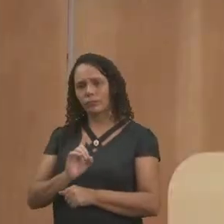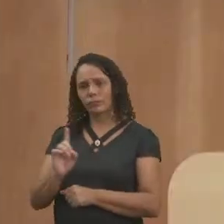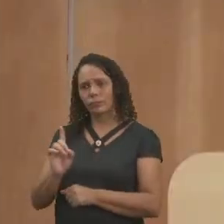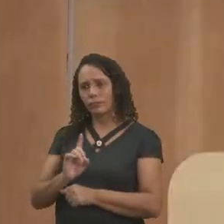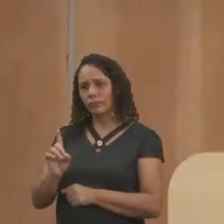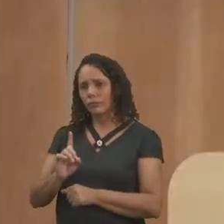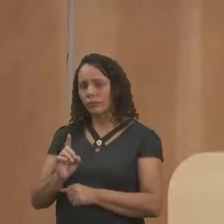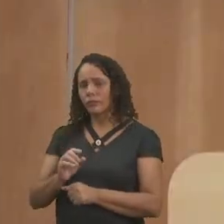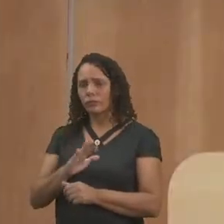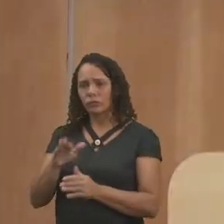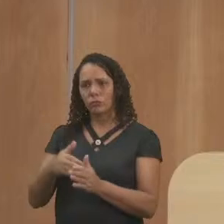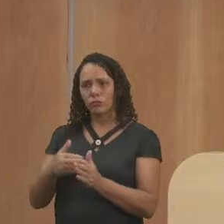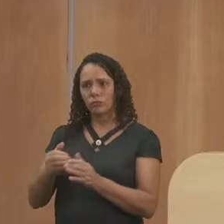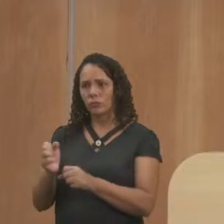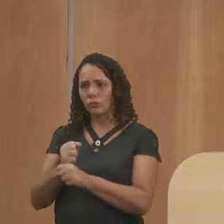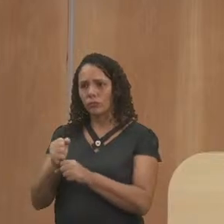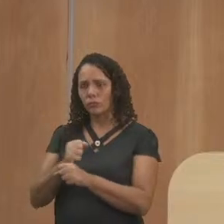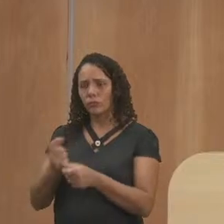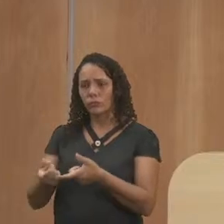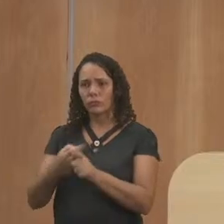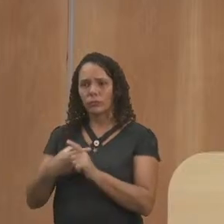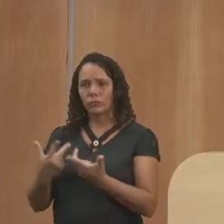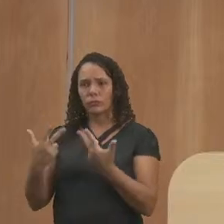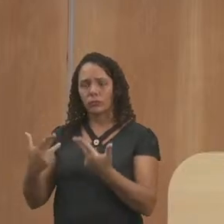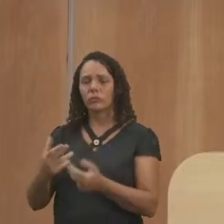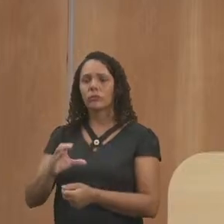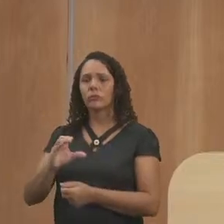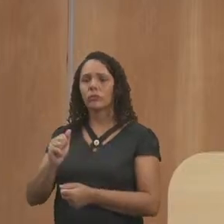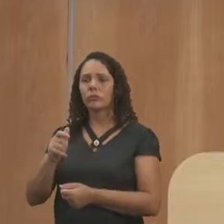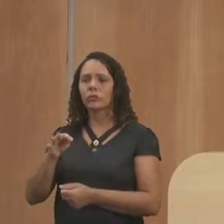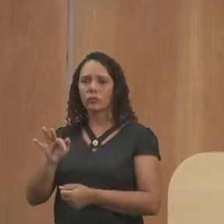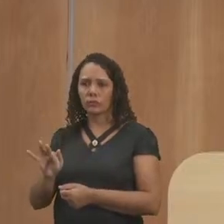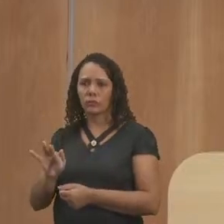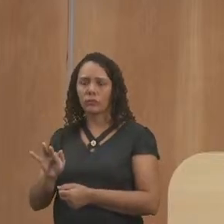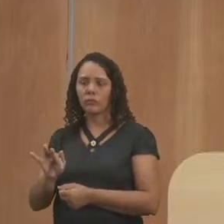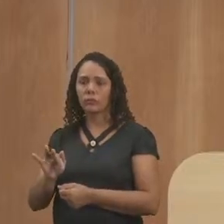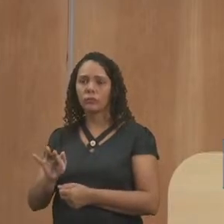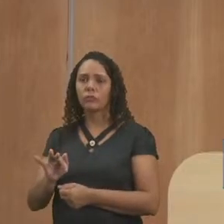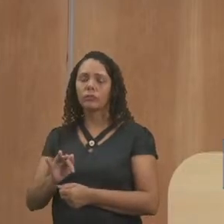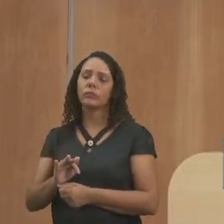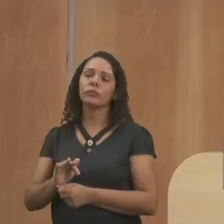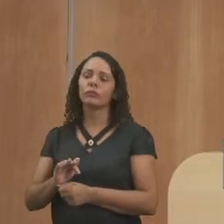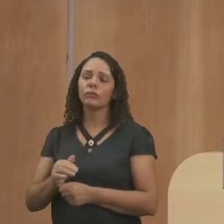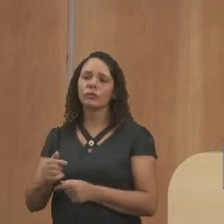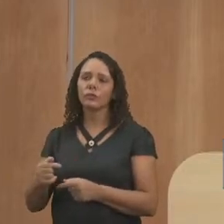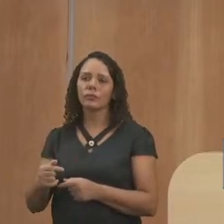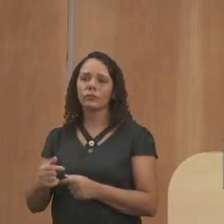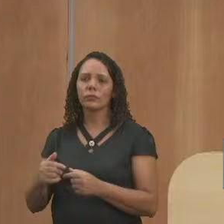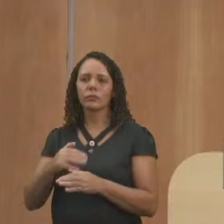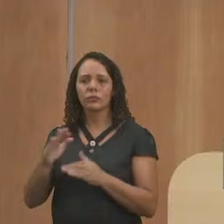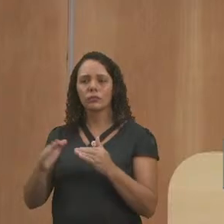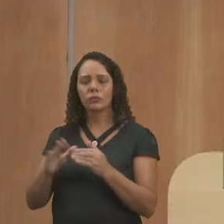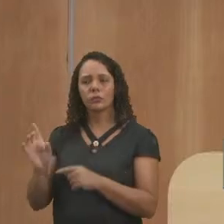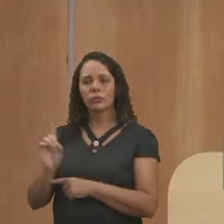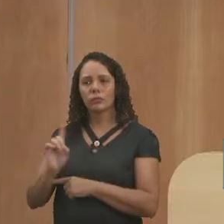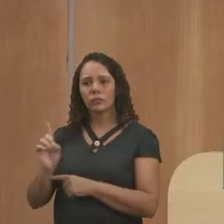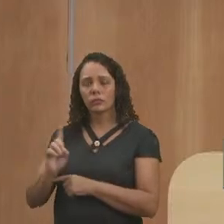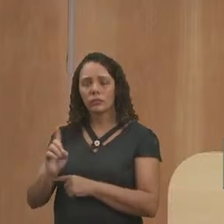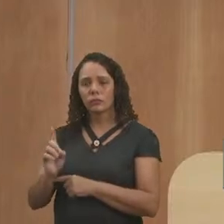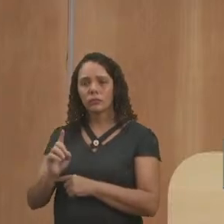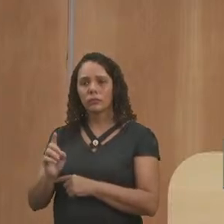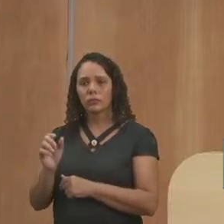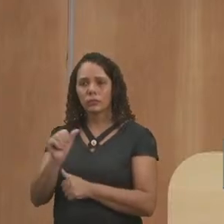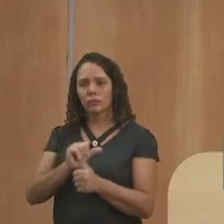dos últimos anos, né? A última dívida foi a dívida do CAF, é uma dívida que é atrelada ao dólar, então a gente teve uma variação cambial